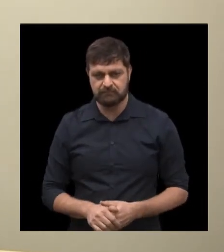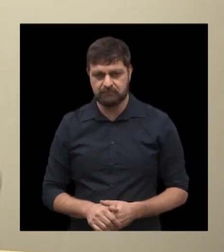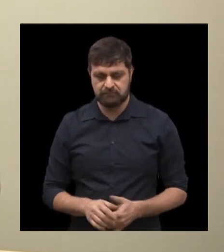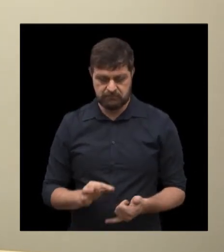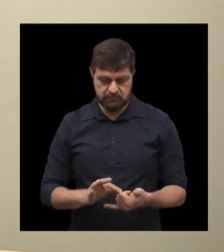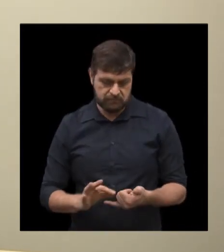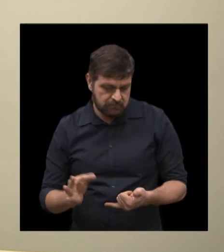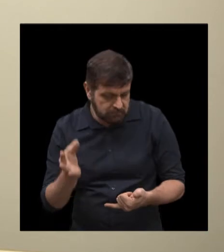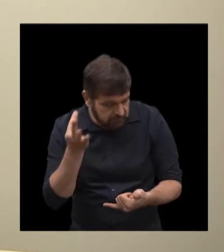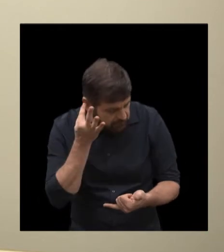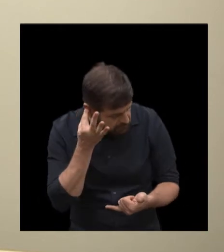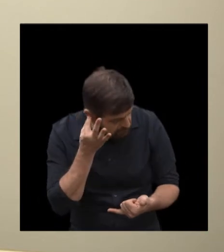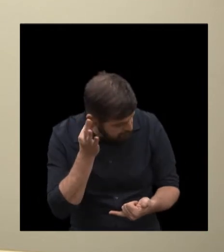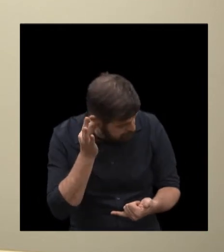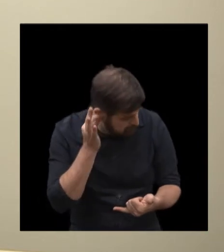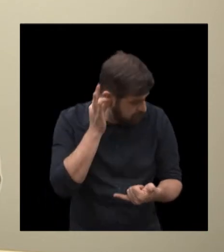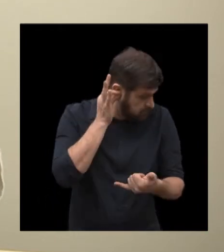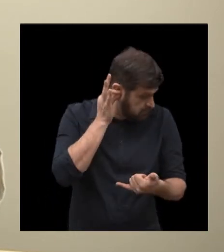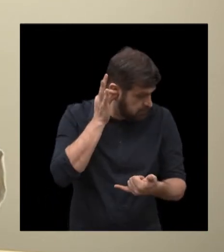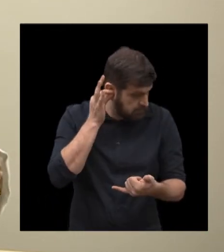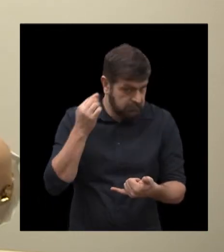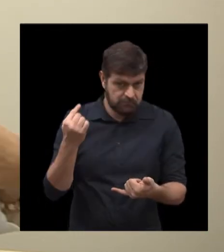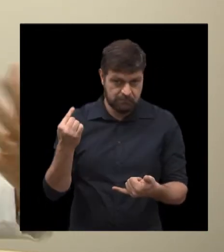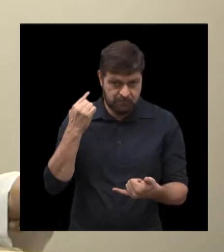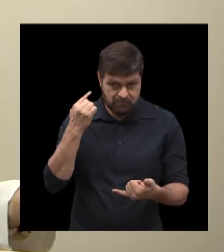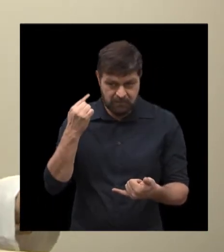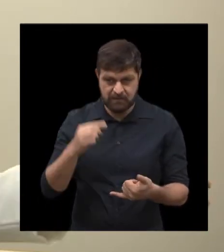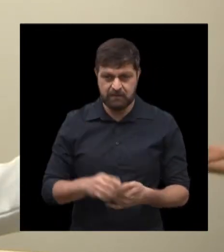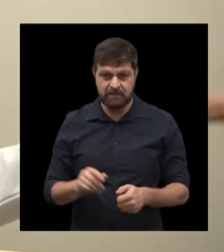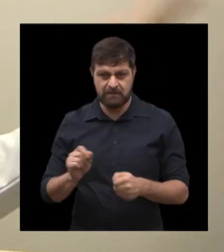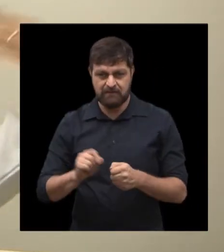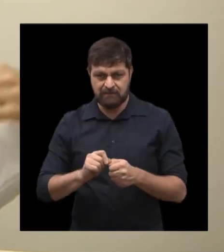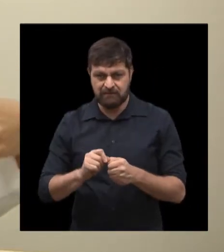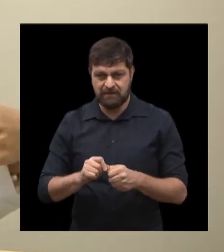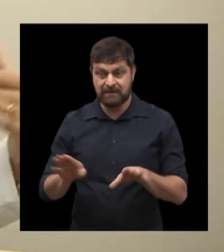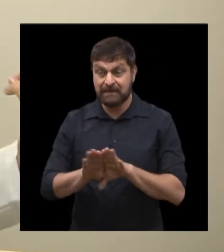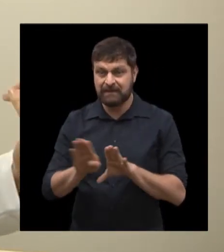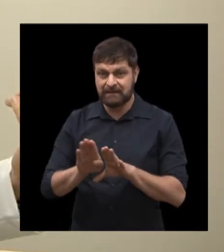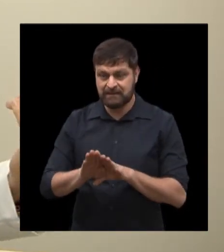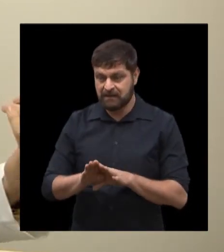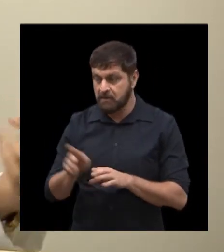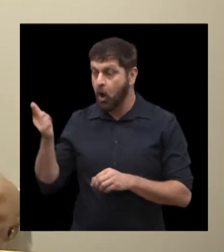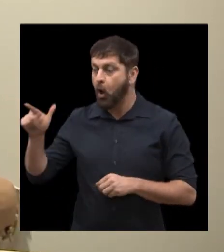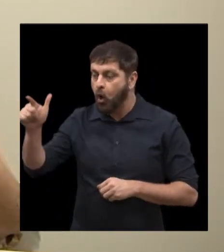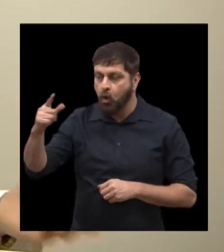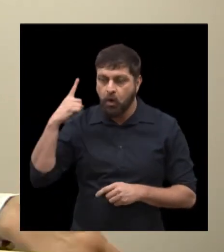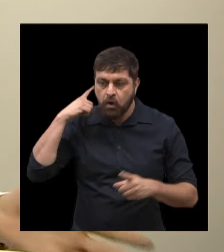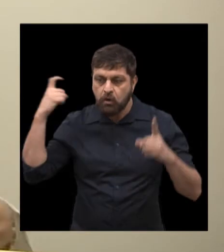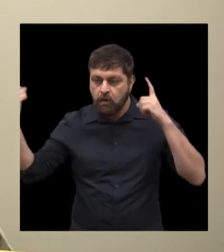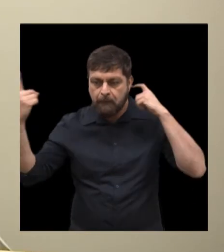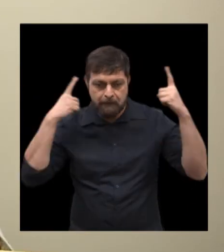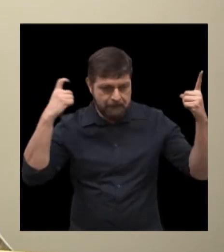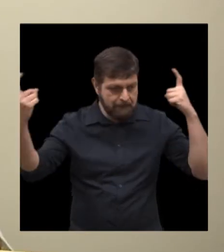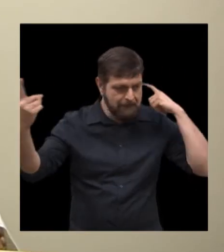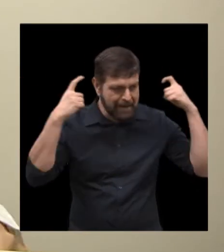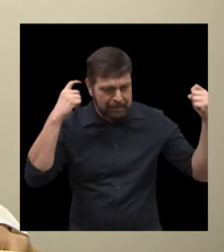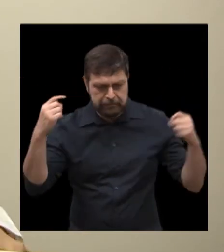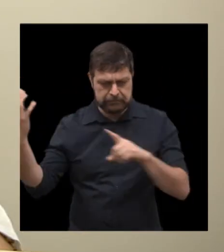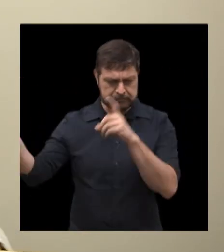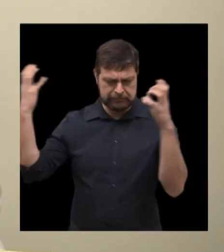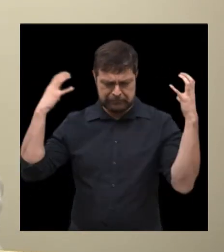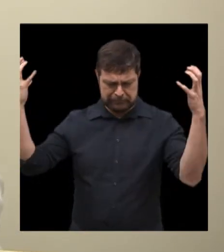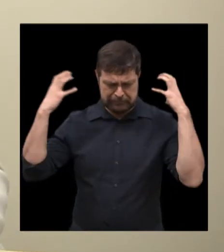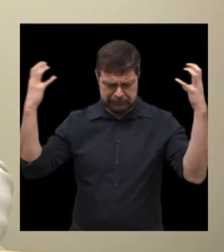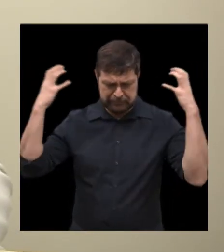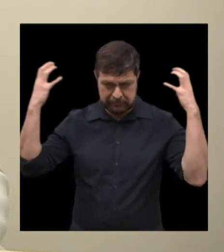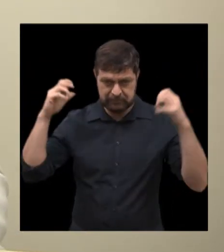dentro do ouvido, muitas vezes ele não exclui o sinal que está vindo de fora, ele não abafa o barulho externo.